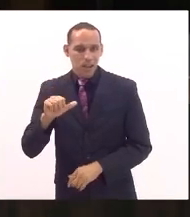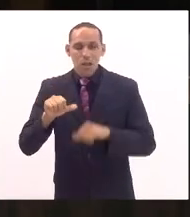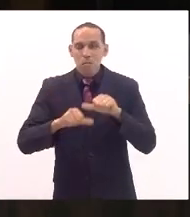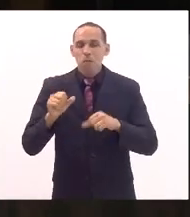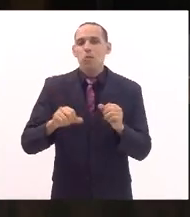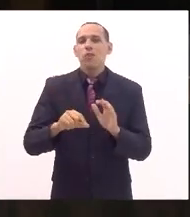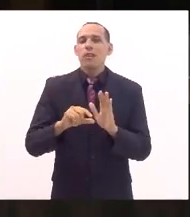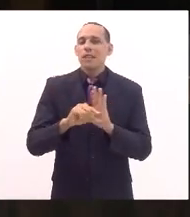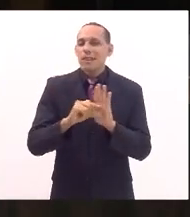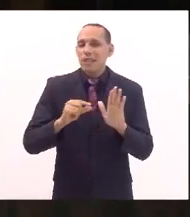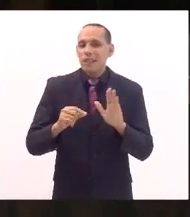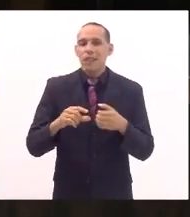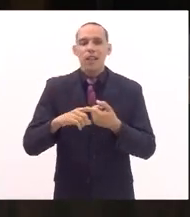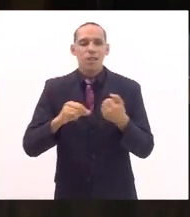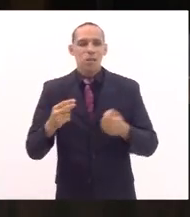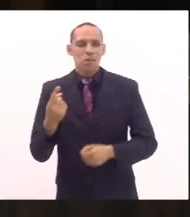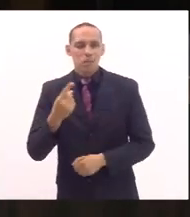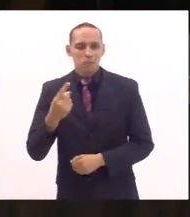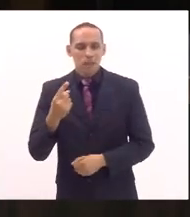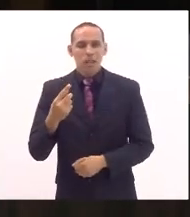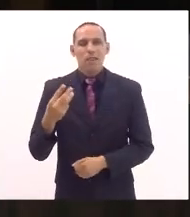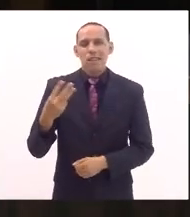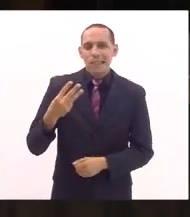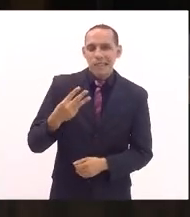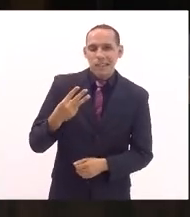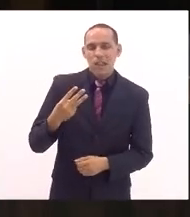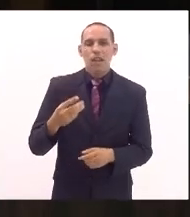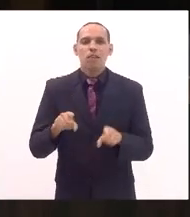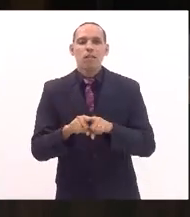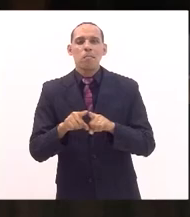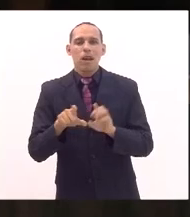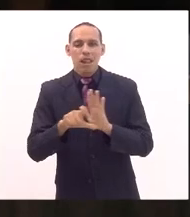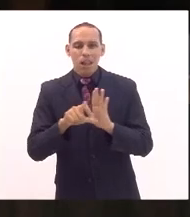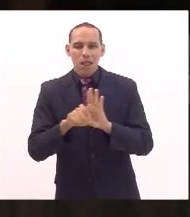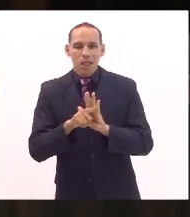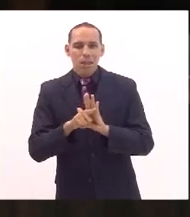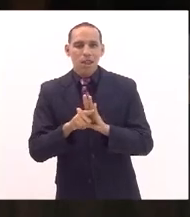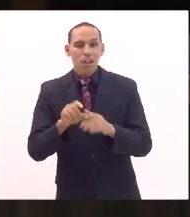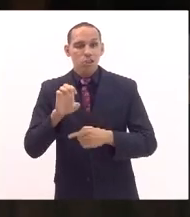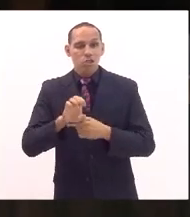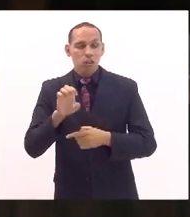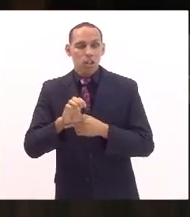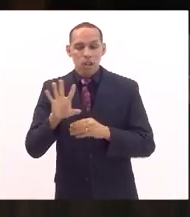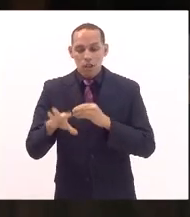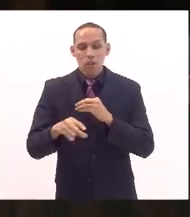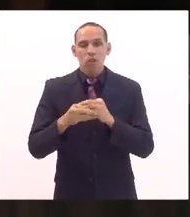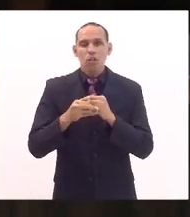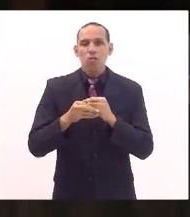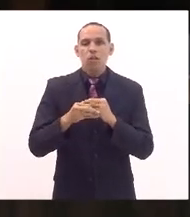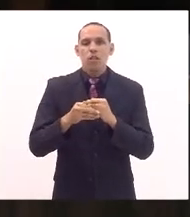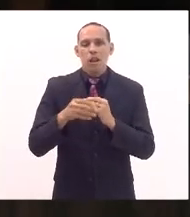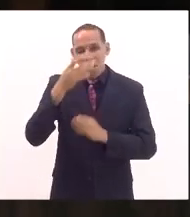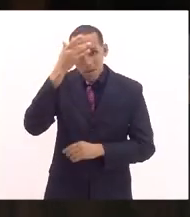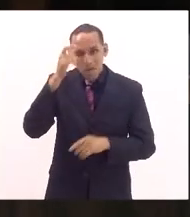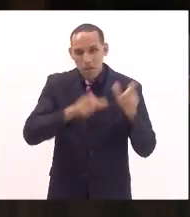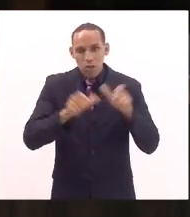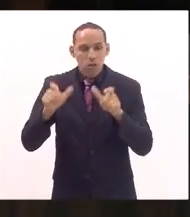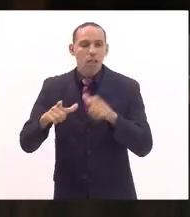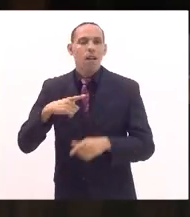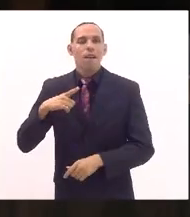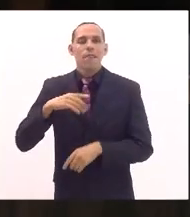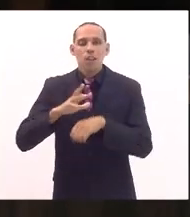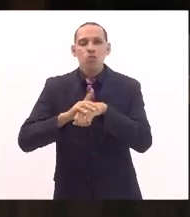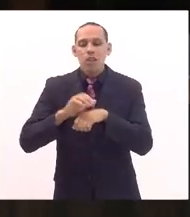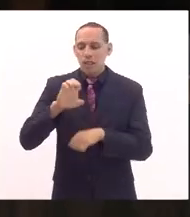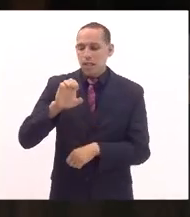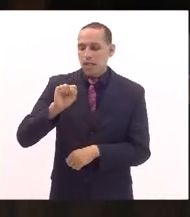do artigo 3º da Lei Estadual 7329/2016 para incluir portadores de smo pão